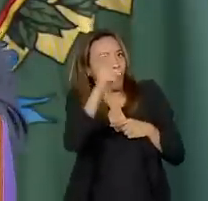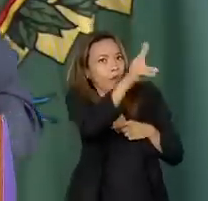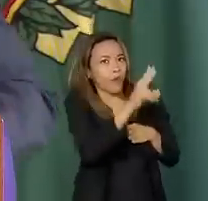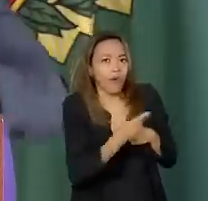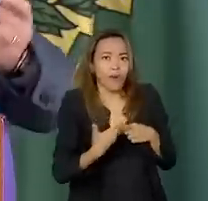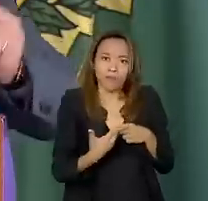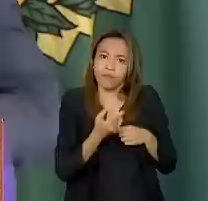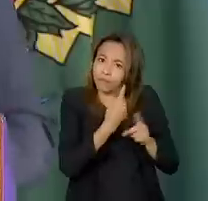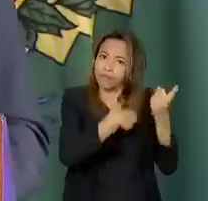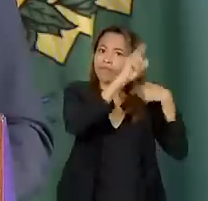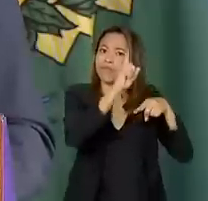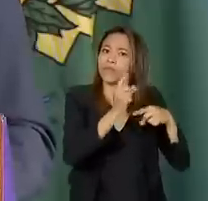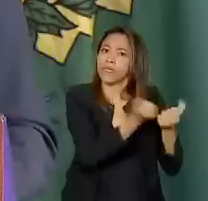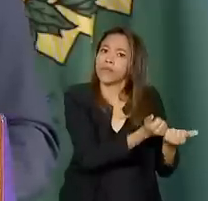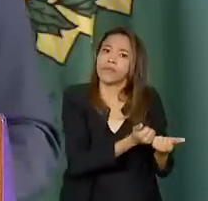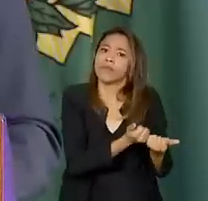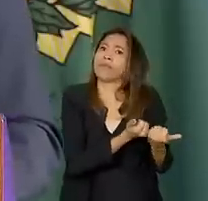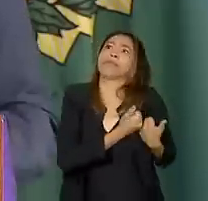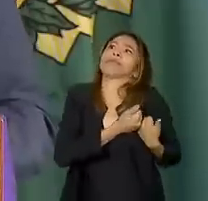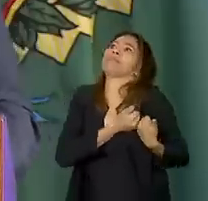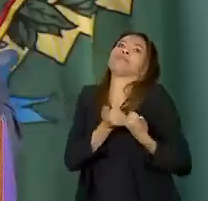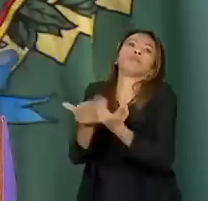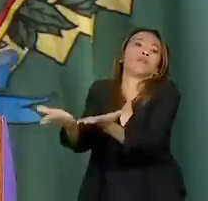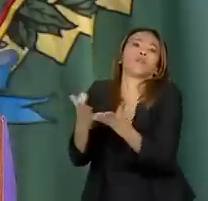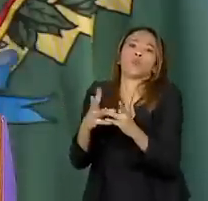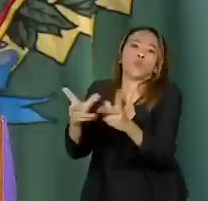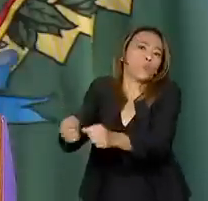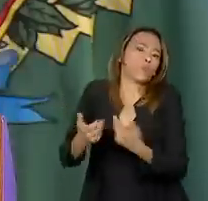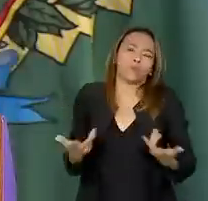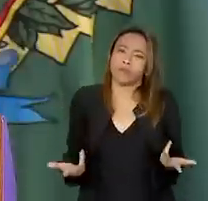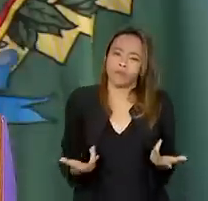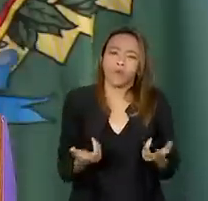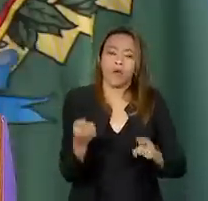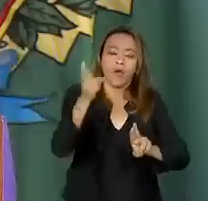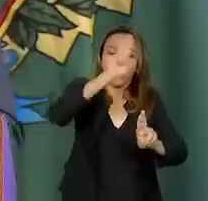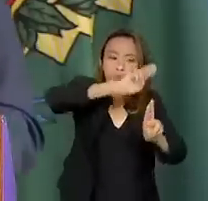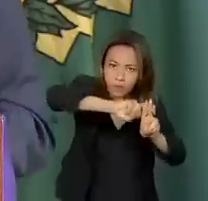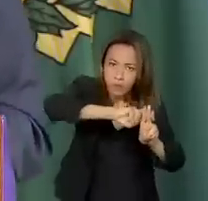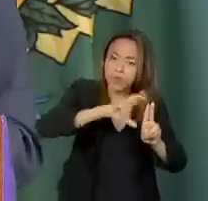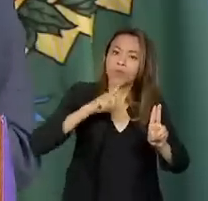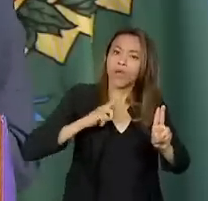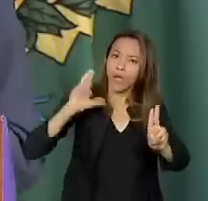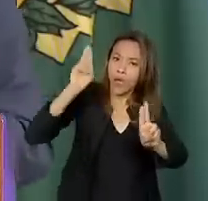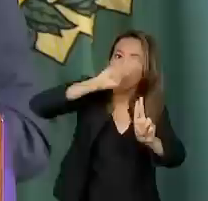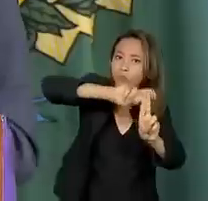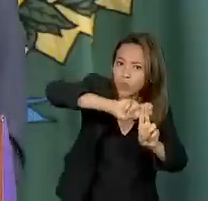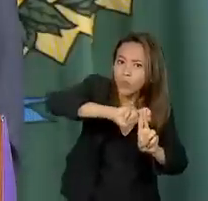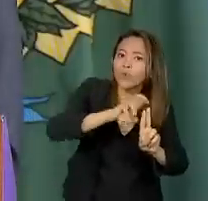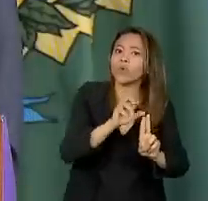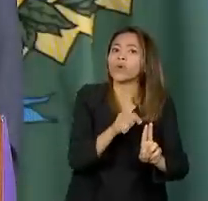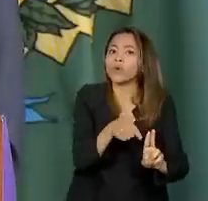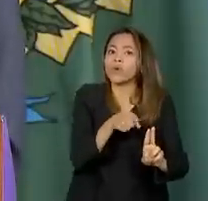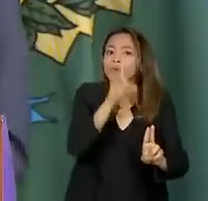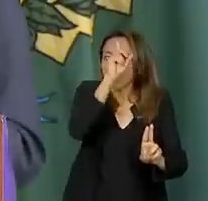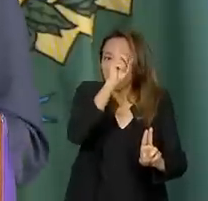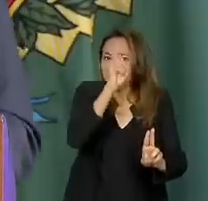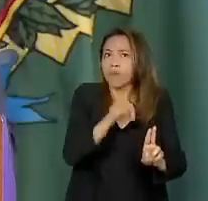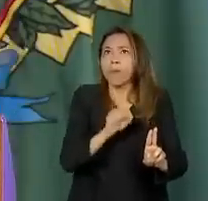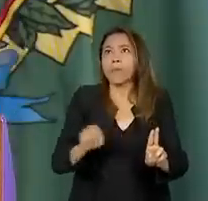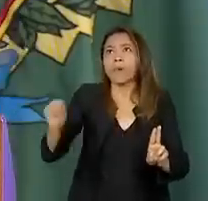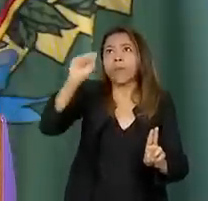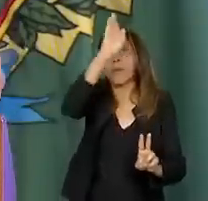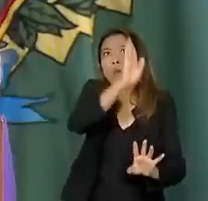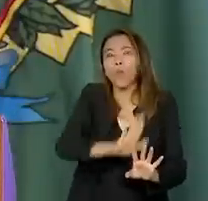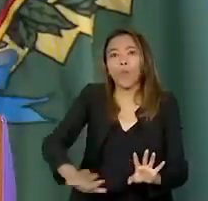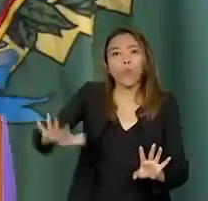pode crescer entregando tudo? Nós temos o SUS, que é uma fonte de garantia da